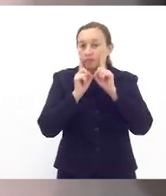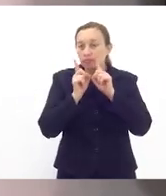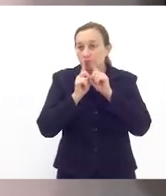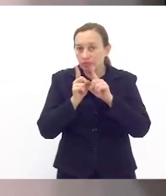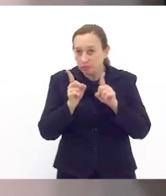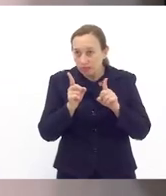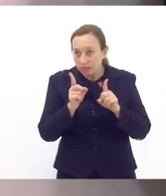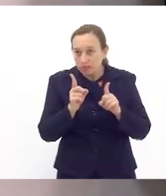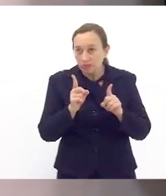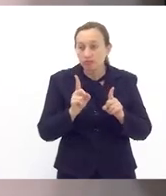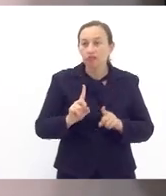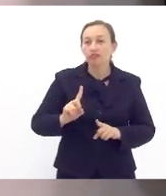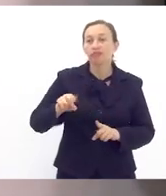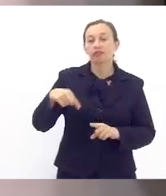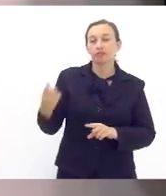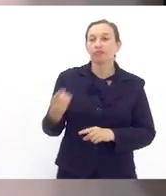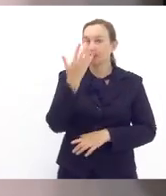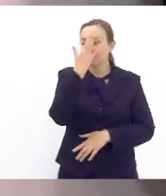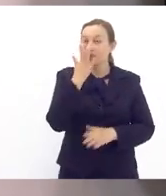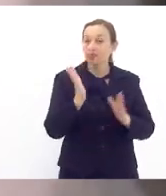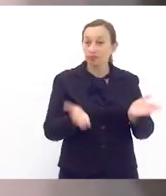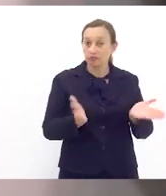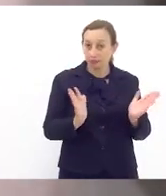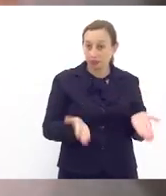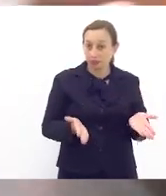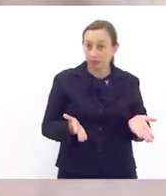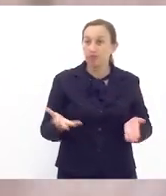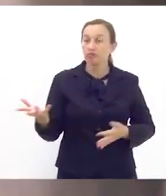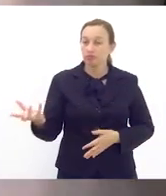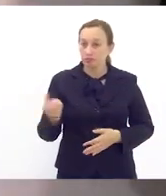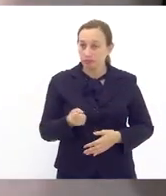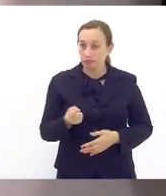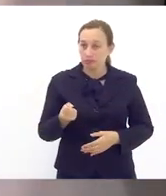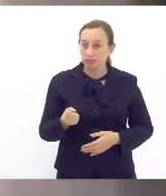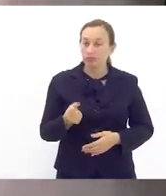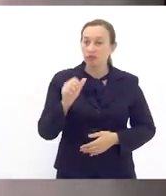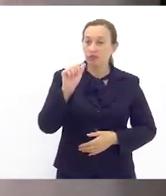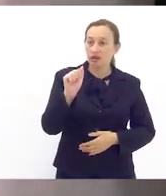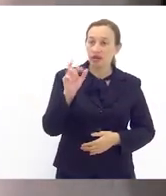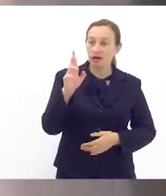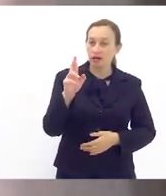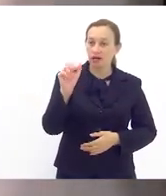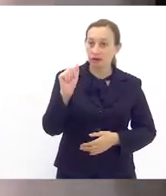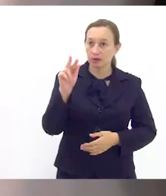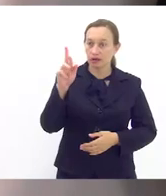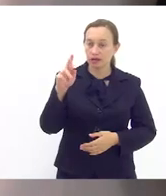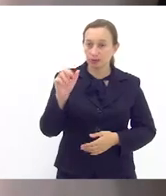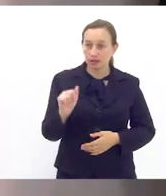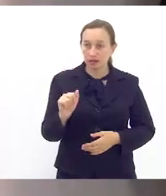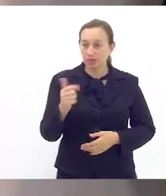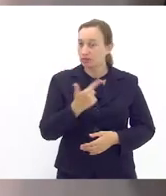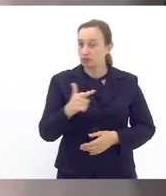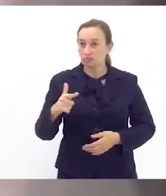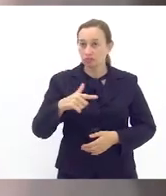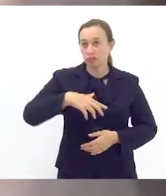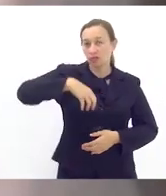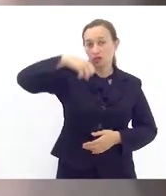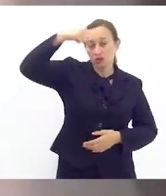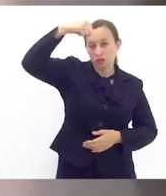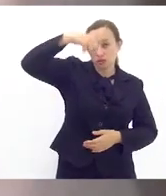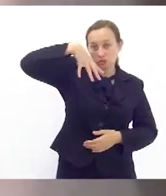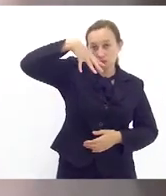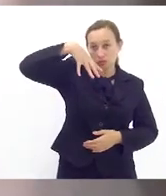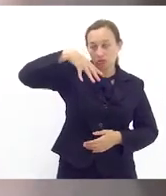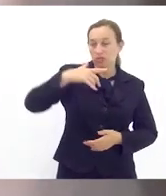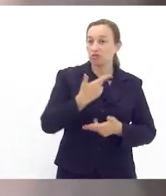de logo depois do Carnaval agora por exemplo já recebemos uma de quem Araras está sem luz Então são várias